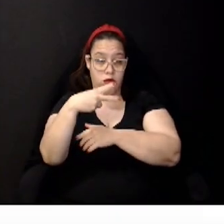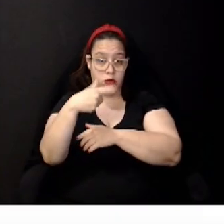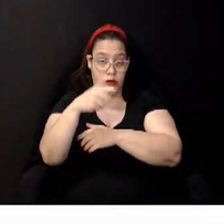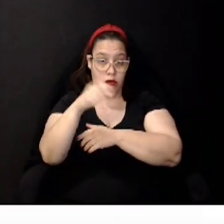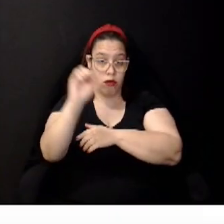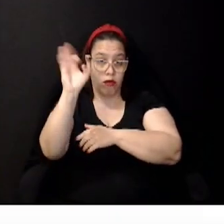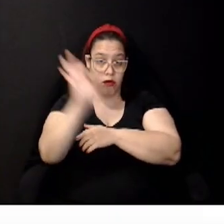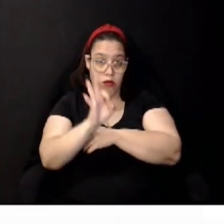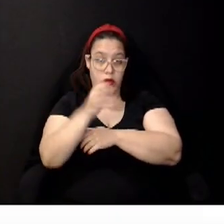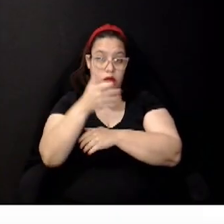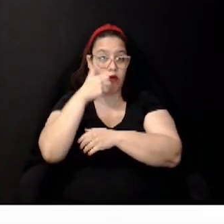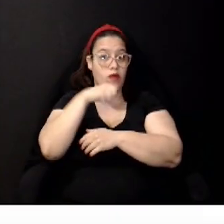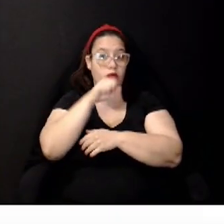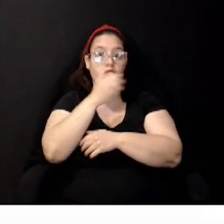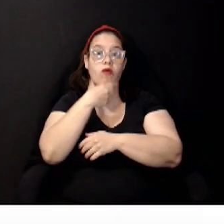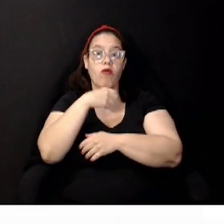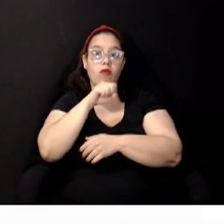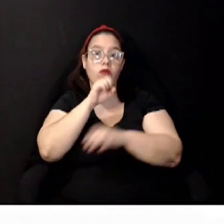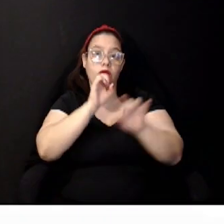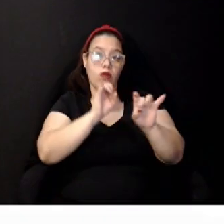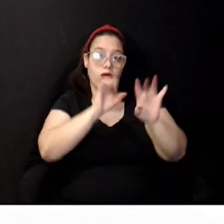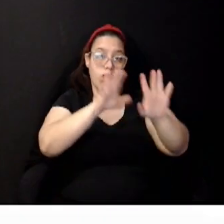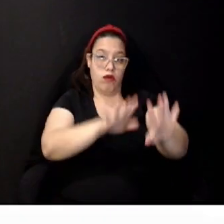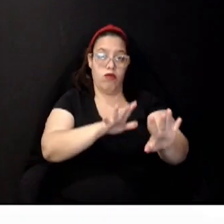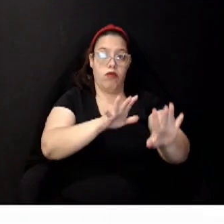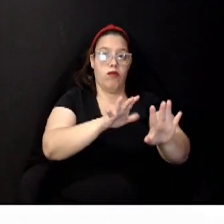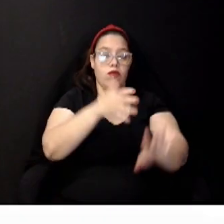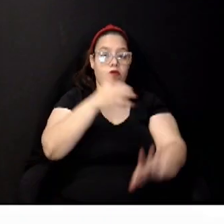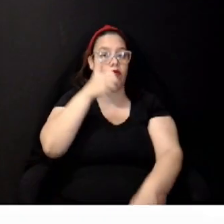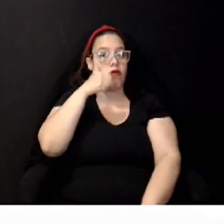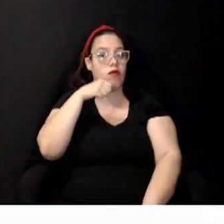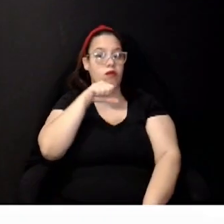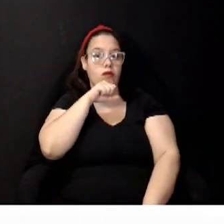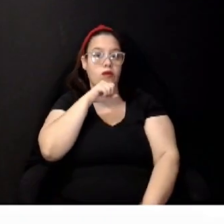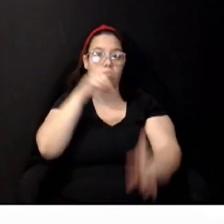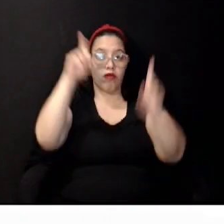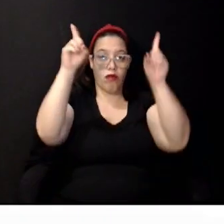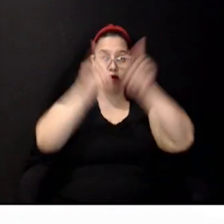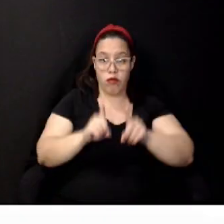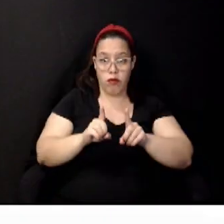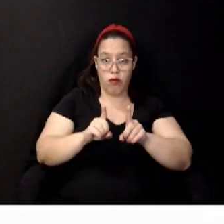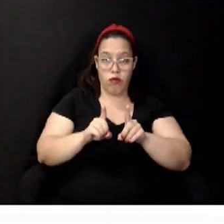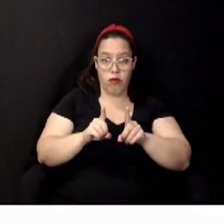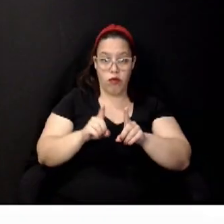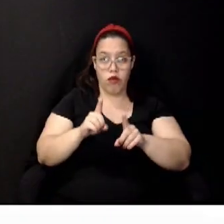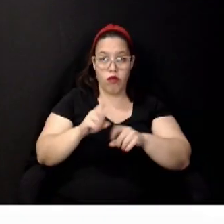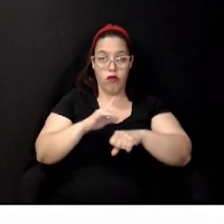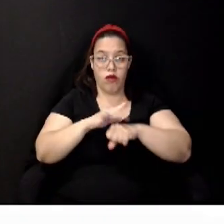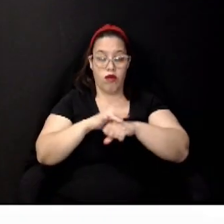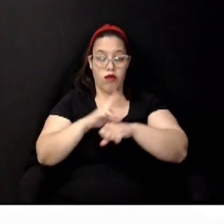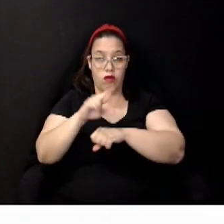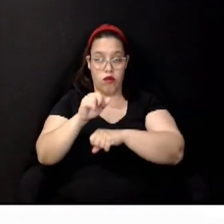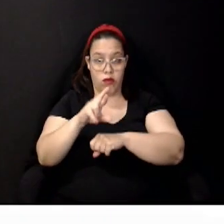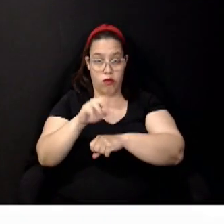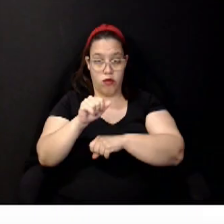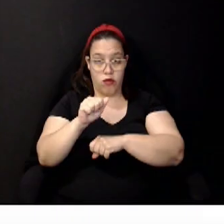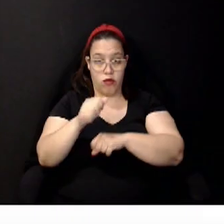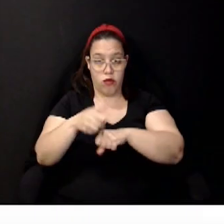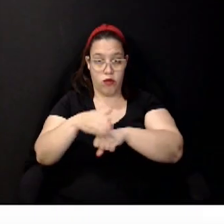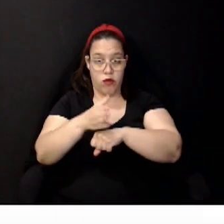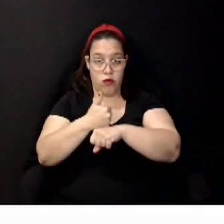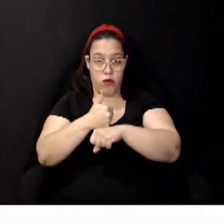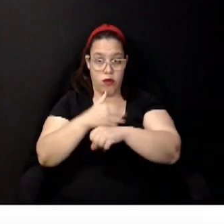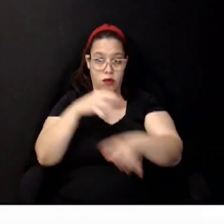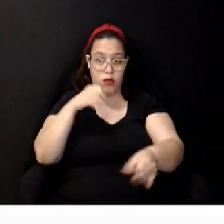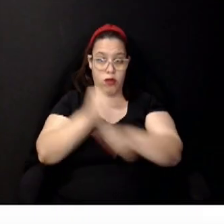pais abandonaram as mães de crianças com deficiências e doenças raras antes dos filhos